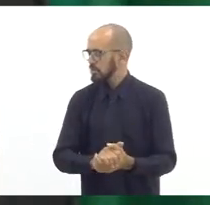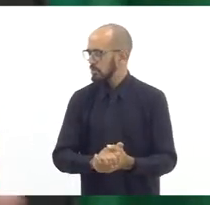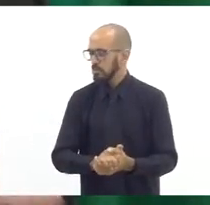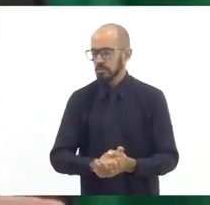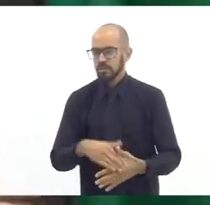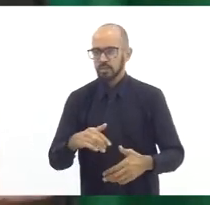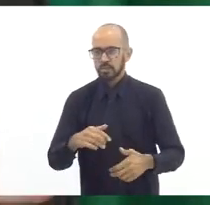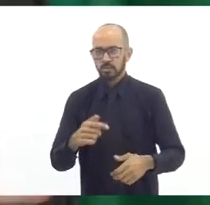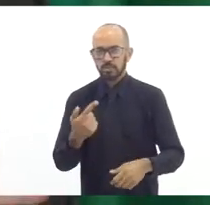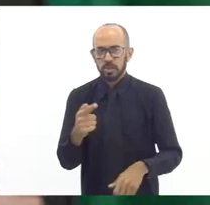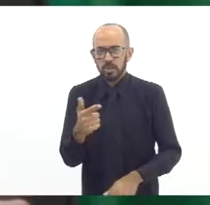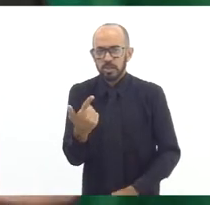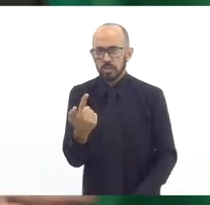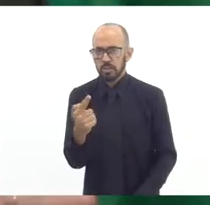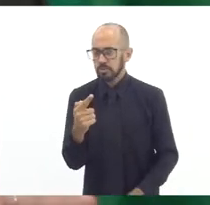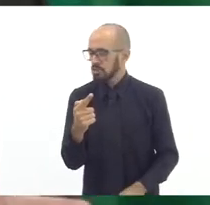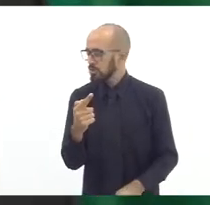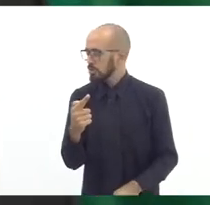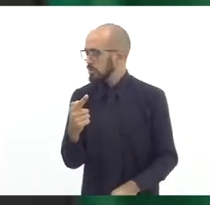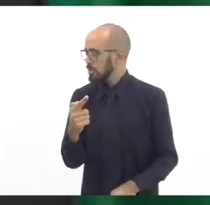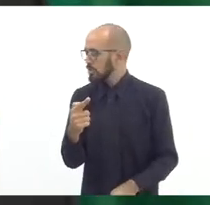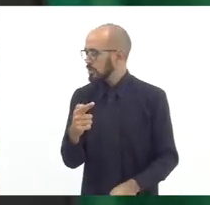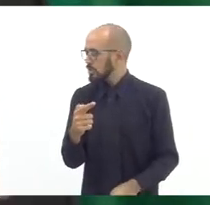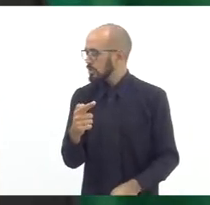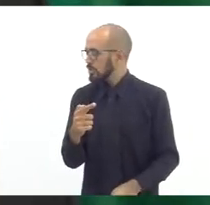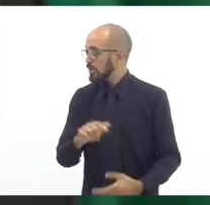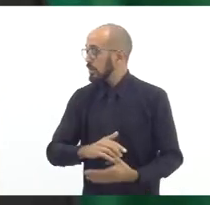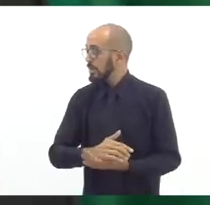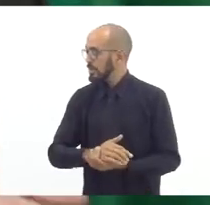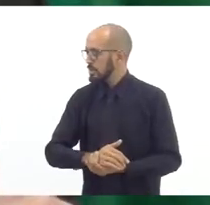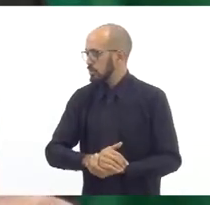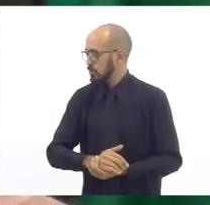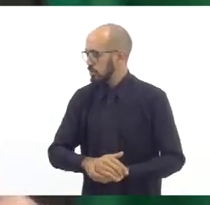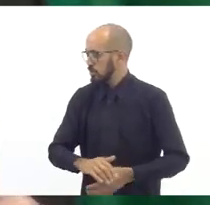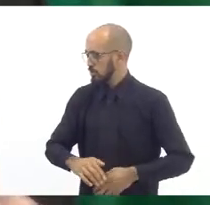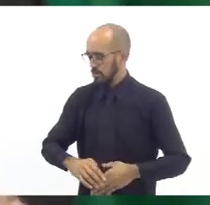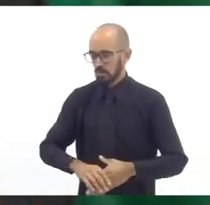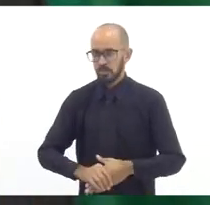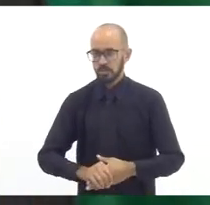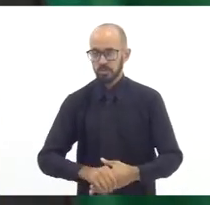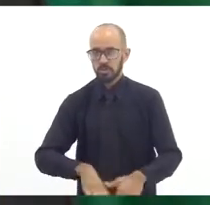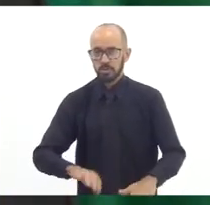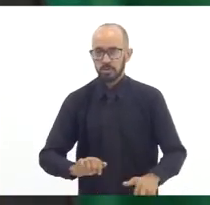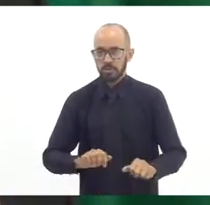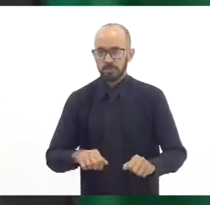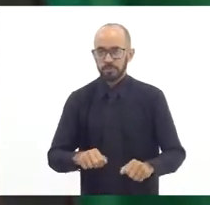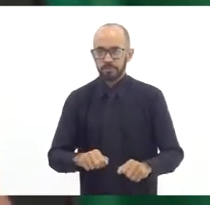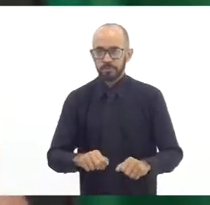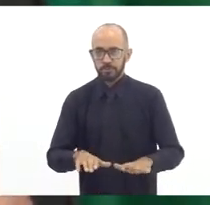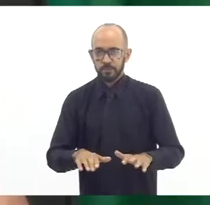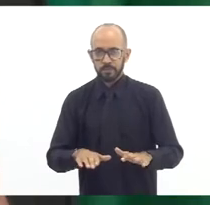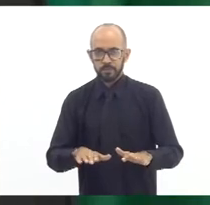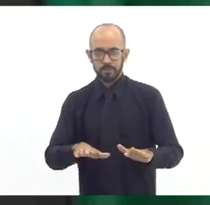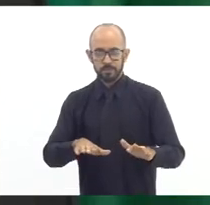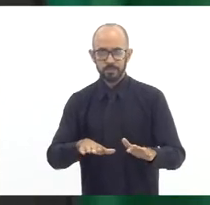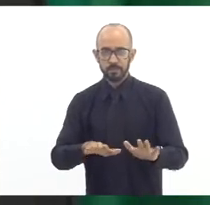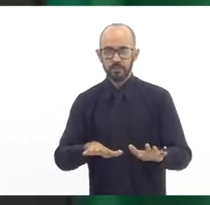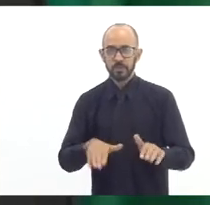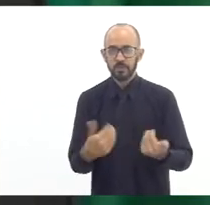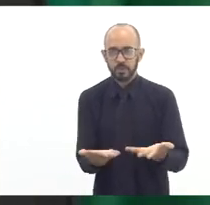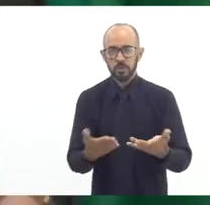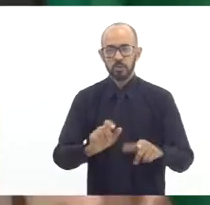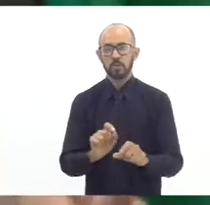garante, eu não sei para que existe agência reguladora, eu não sei para que existe Secretaria de Estado. E, já encerrando